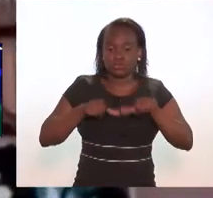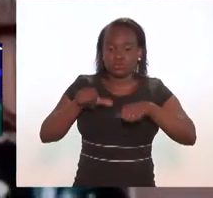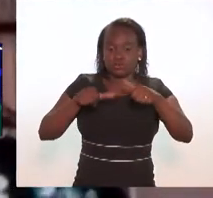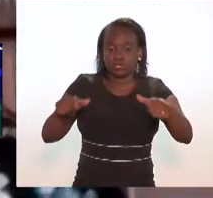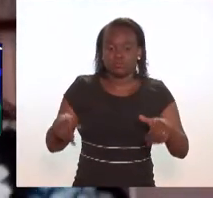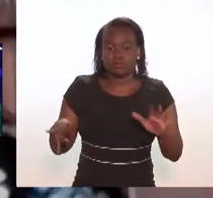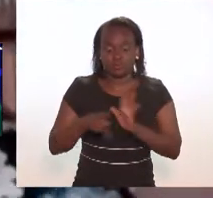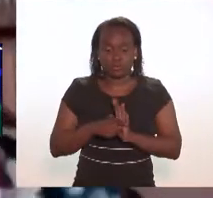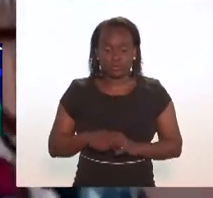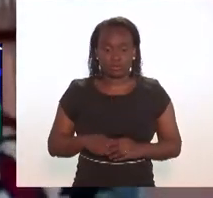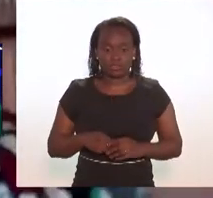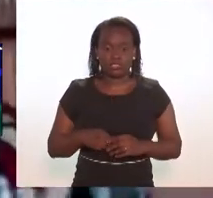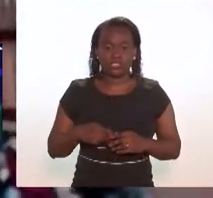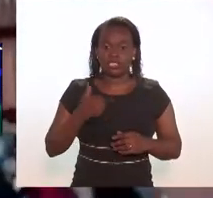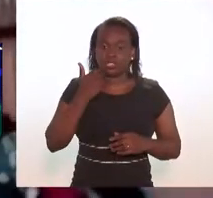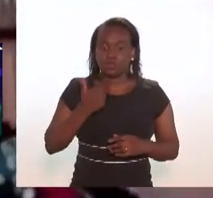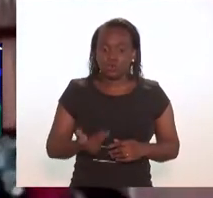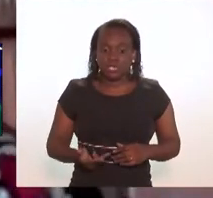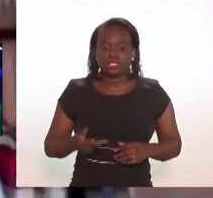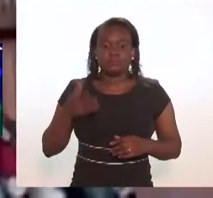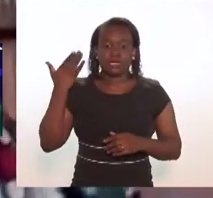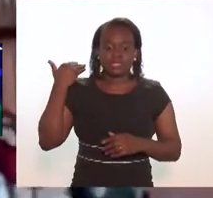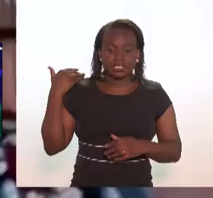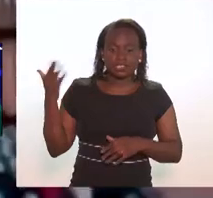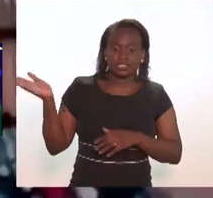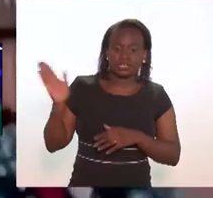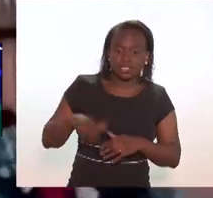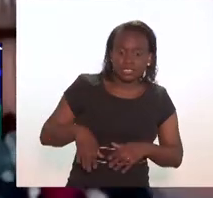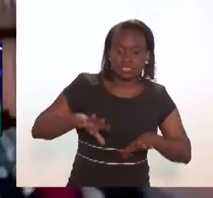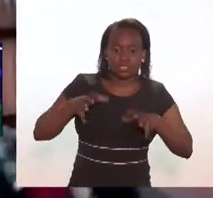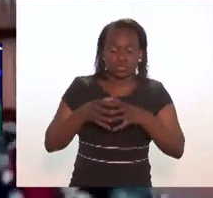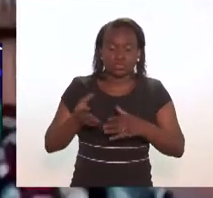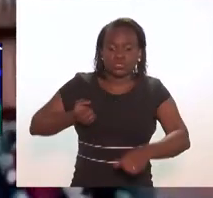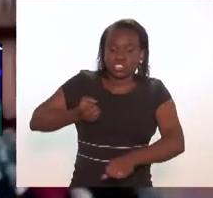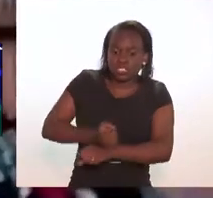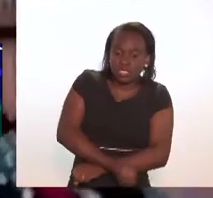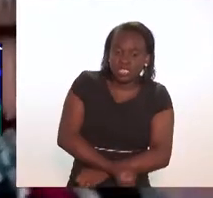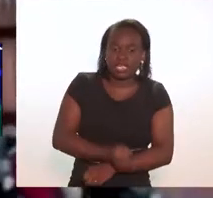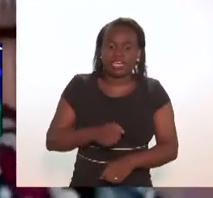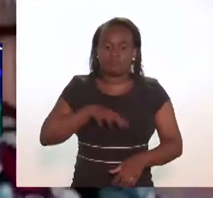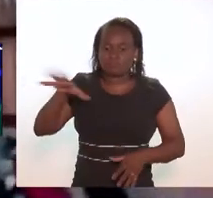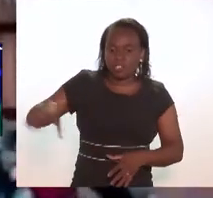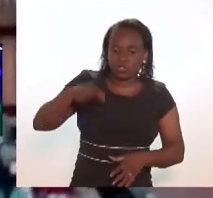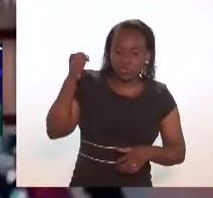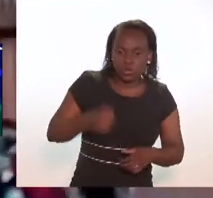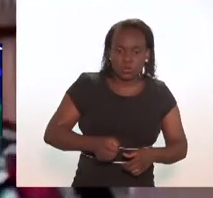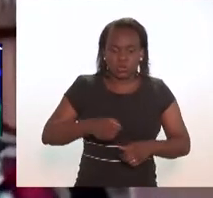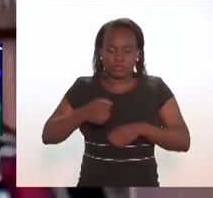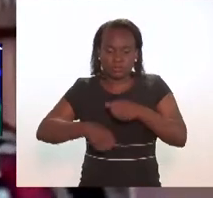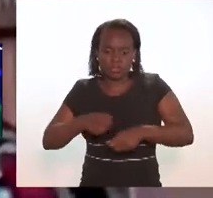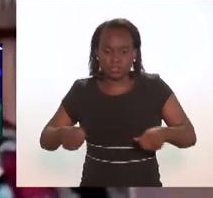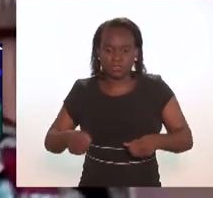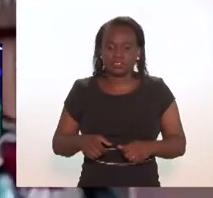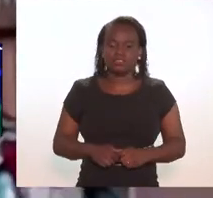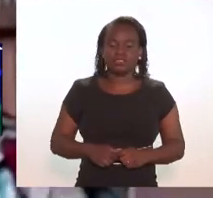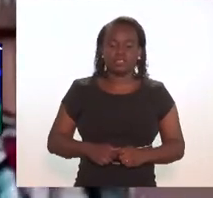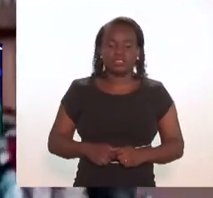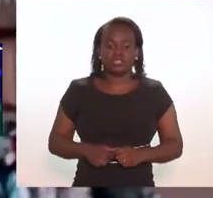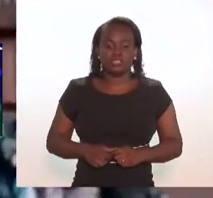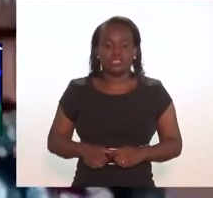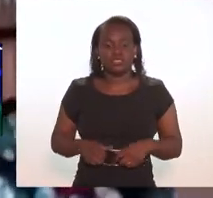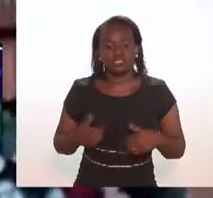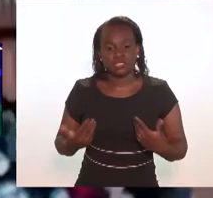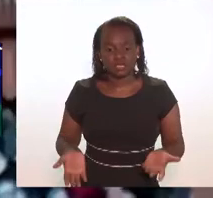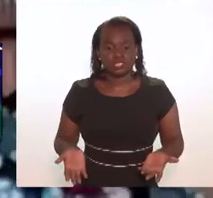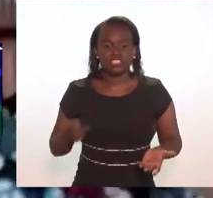Iorubá. Linguagens trazidas pelos escravizados, sequestrados em África. Ou